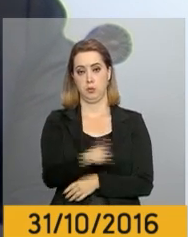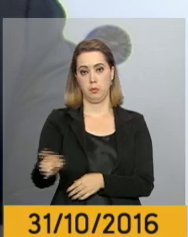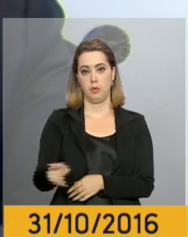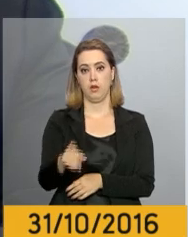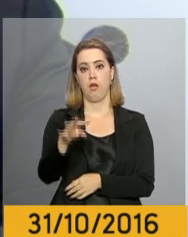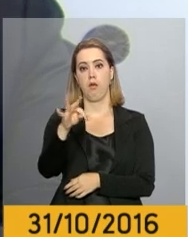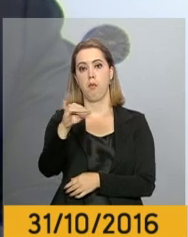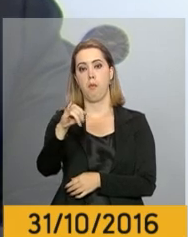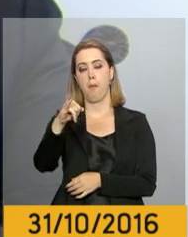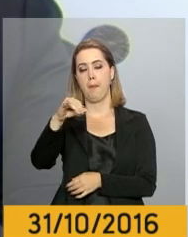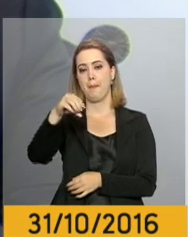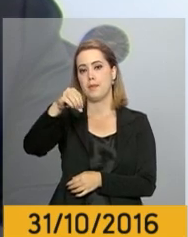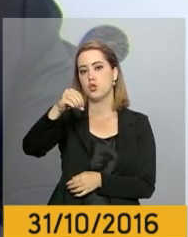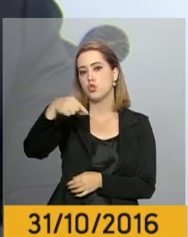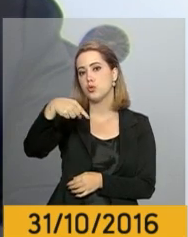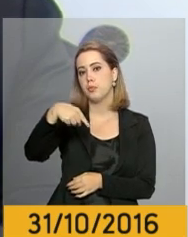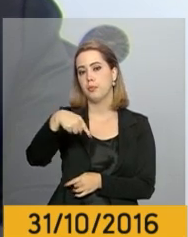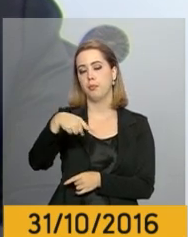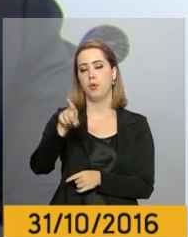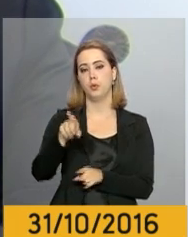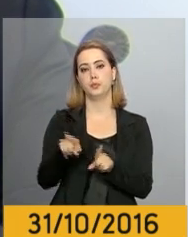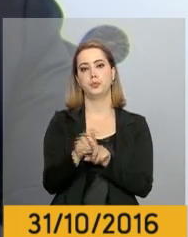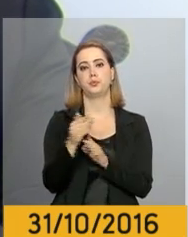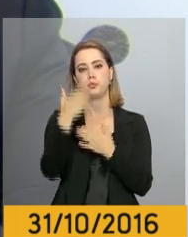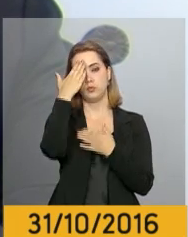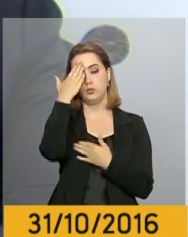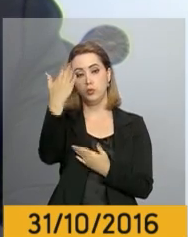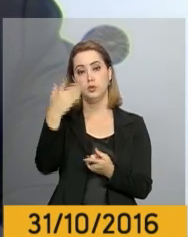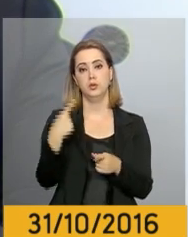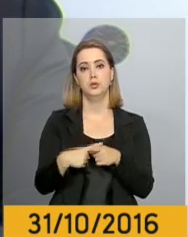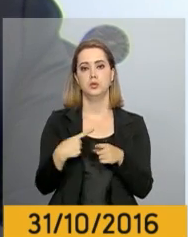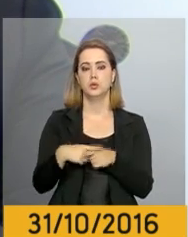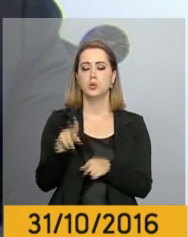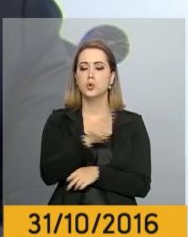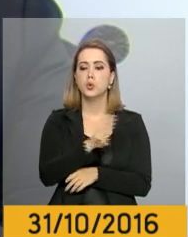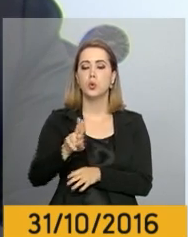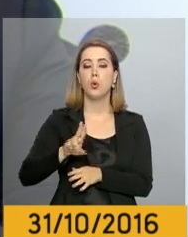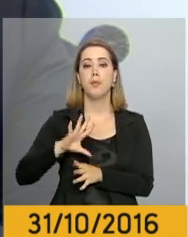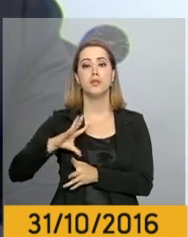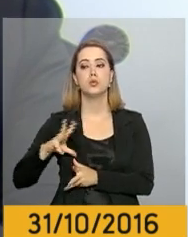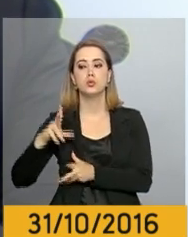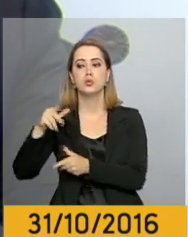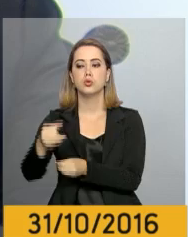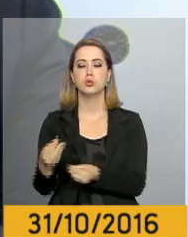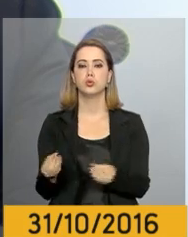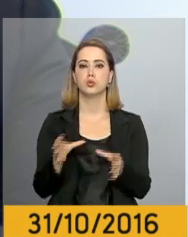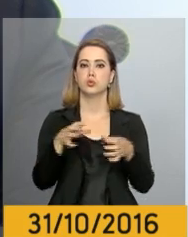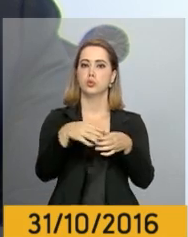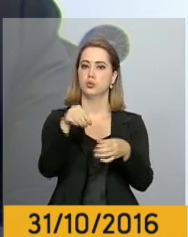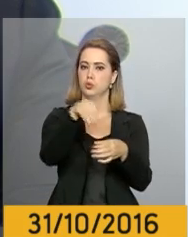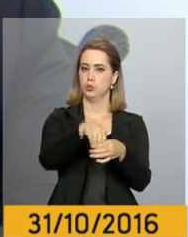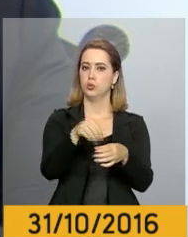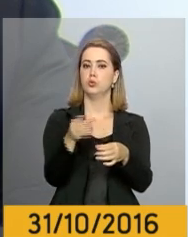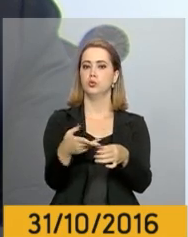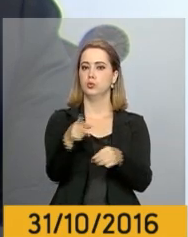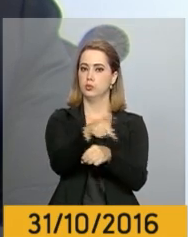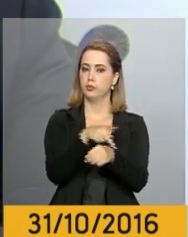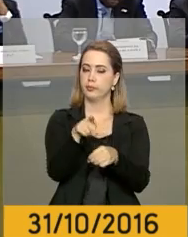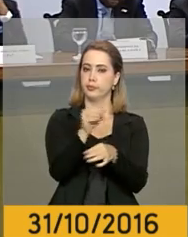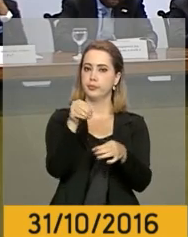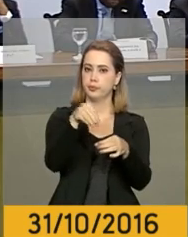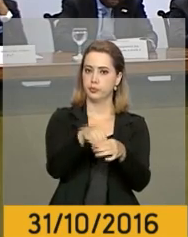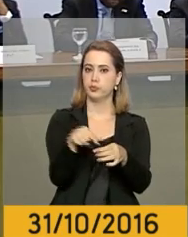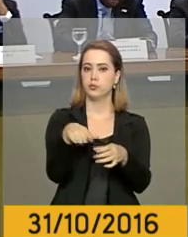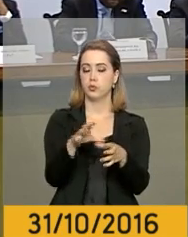soube imprimir a nossa comunidade Muito obrigado portanto em nome de todos os integrantes da